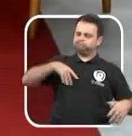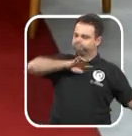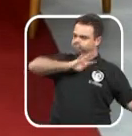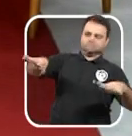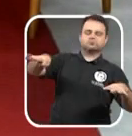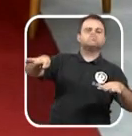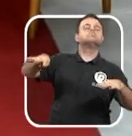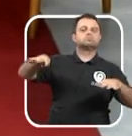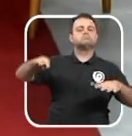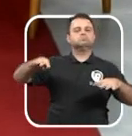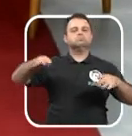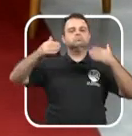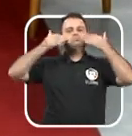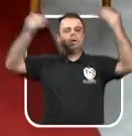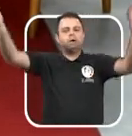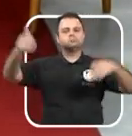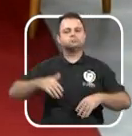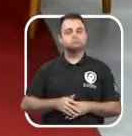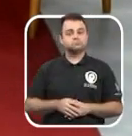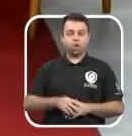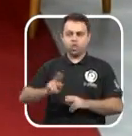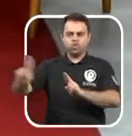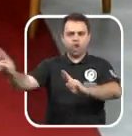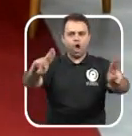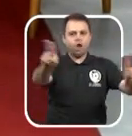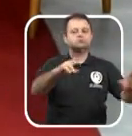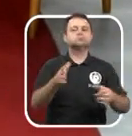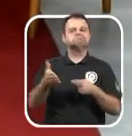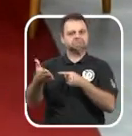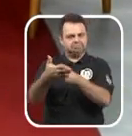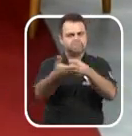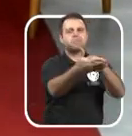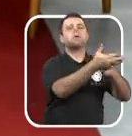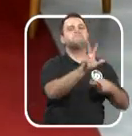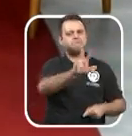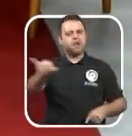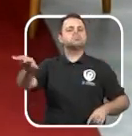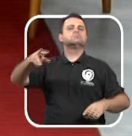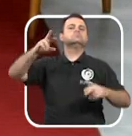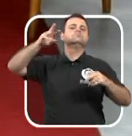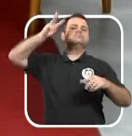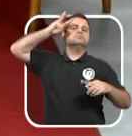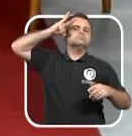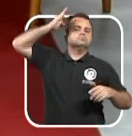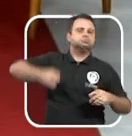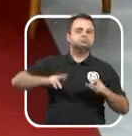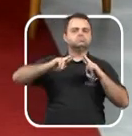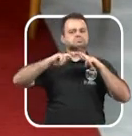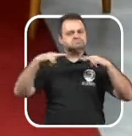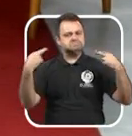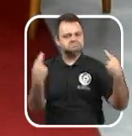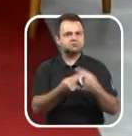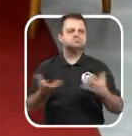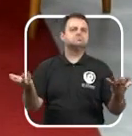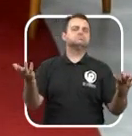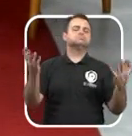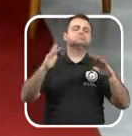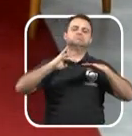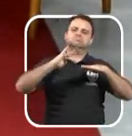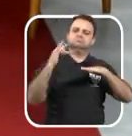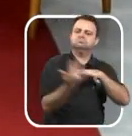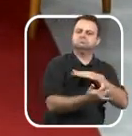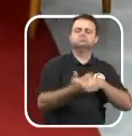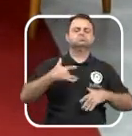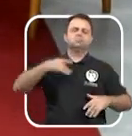eles. Na tribuna, nas sessões, em informação pela internet, pelas redes sociais.